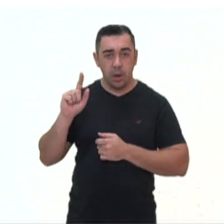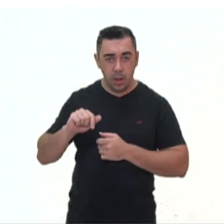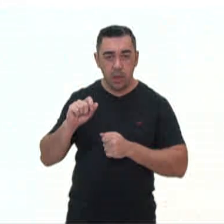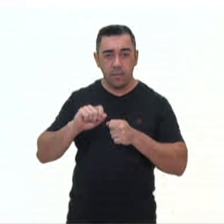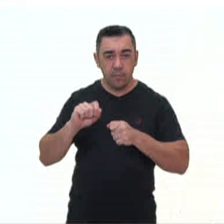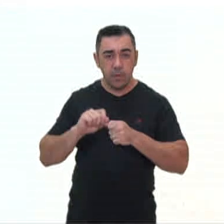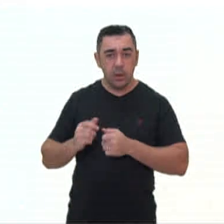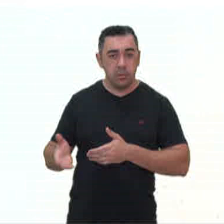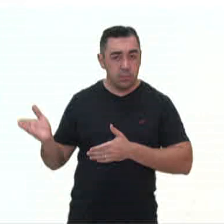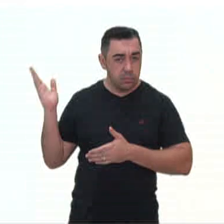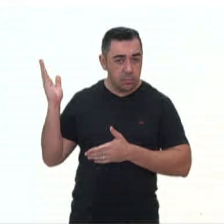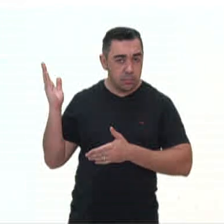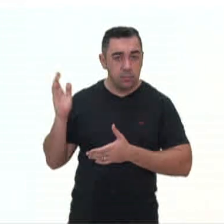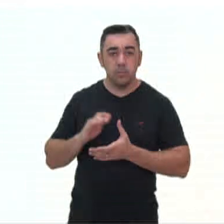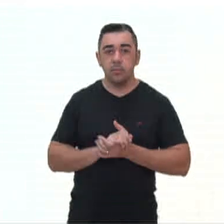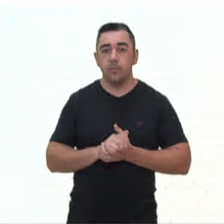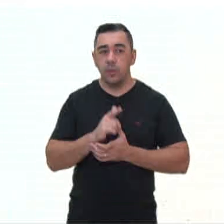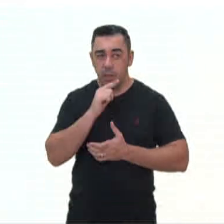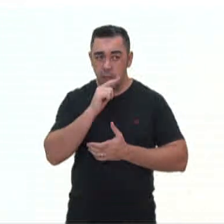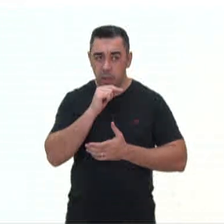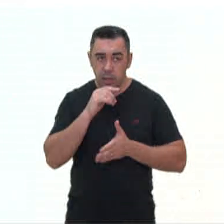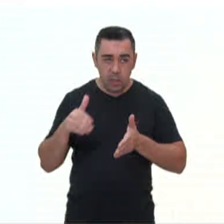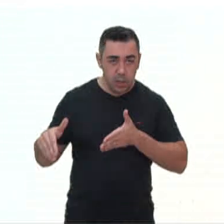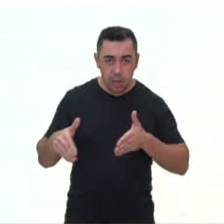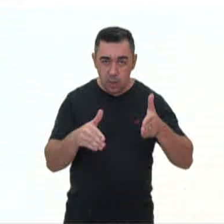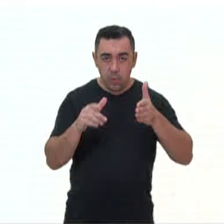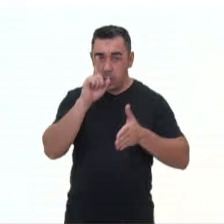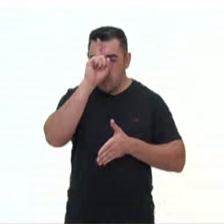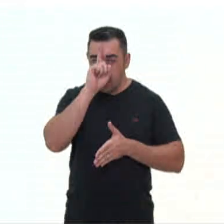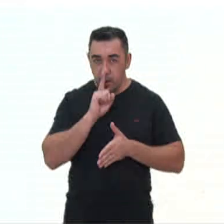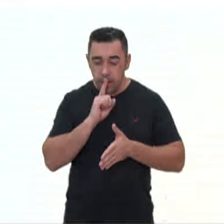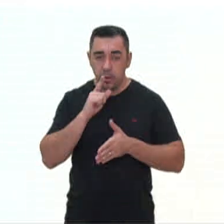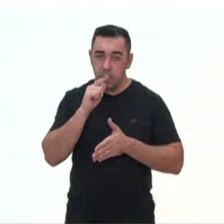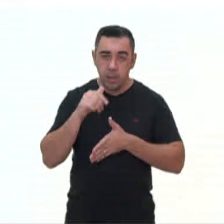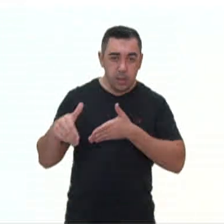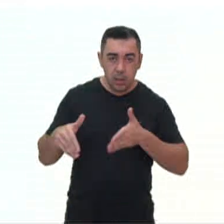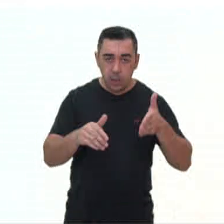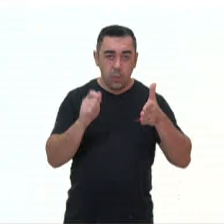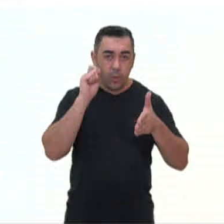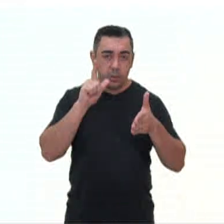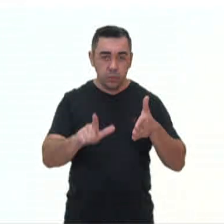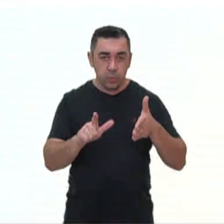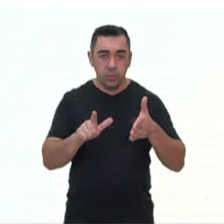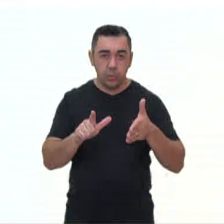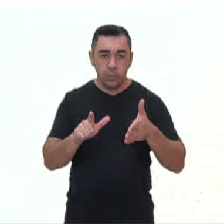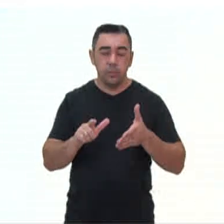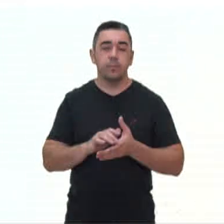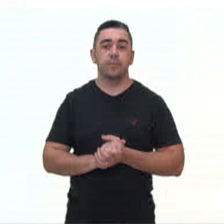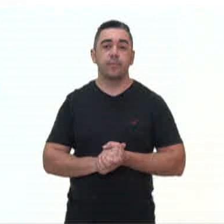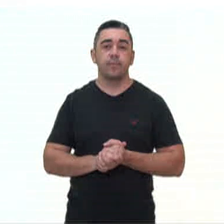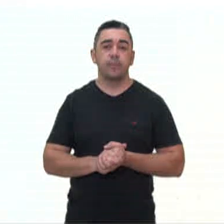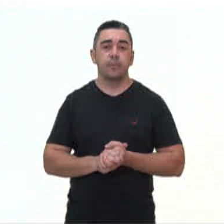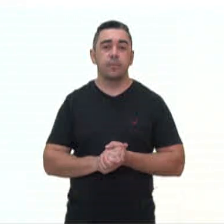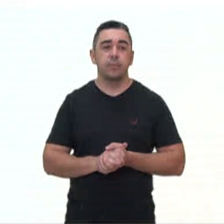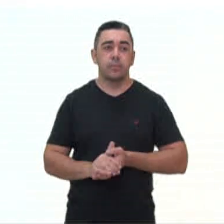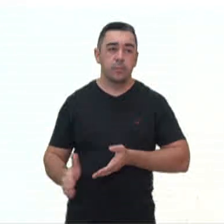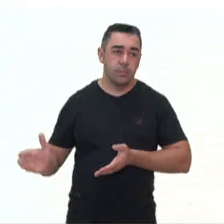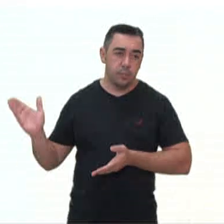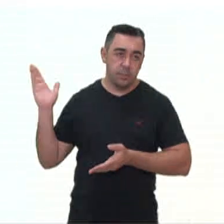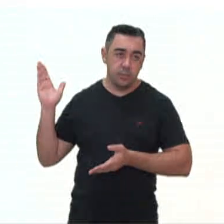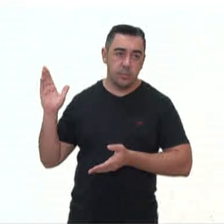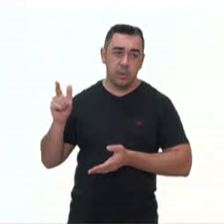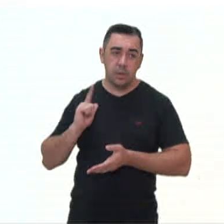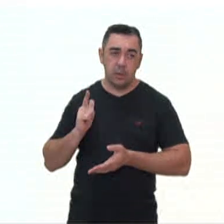do Himalaia. E o rio amarelo, o rio azul, ou o rio Yangtze, Yanghu,